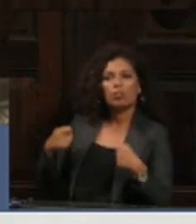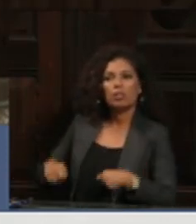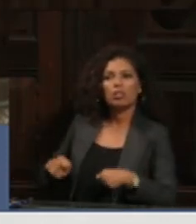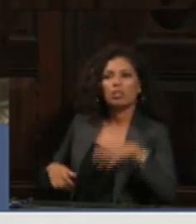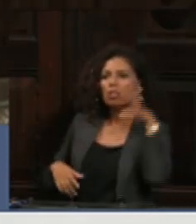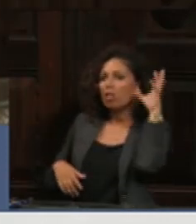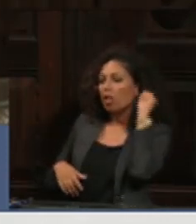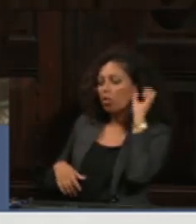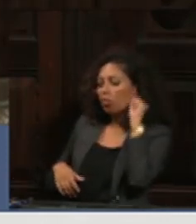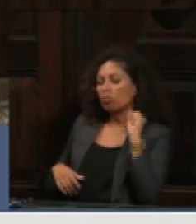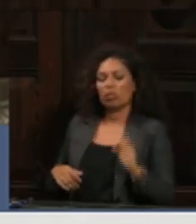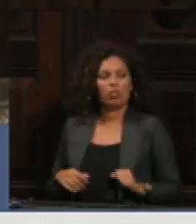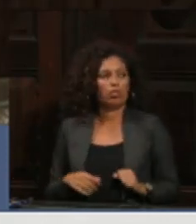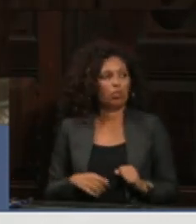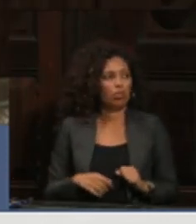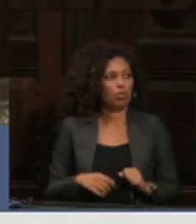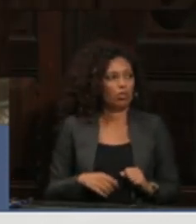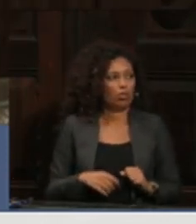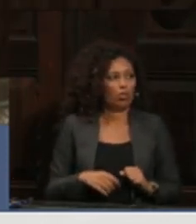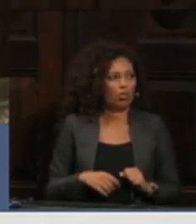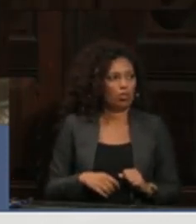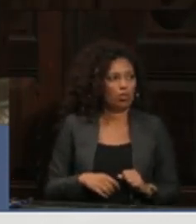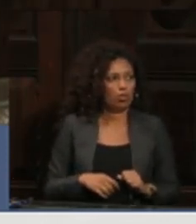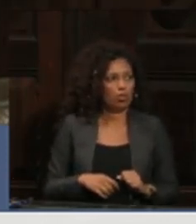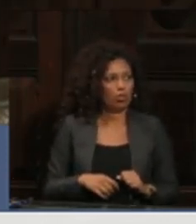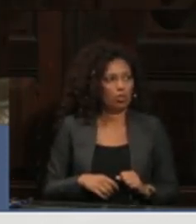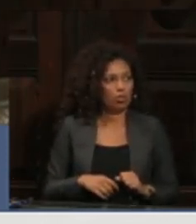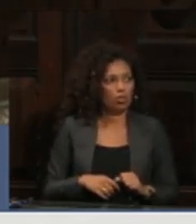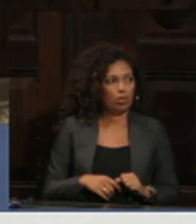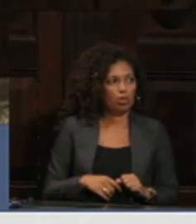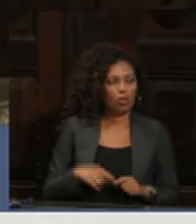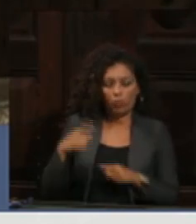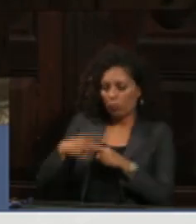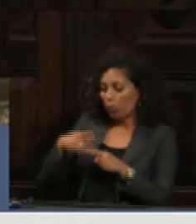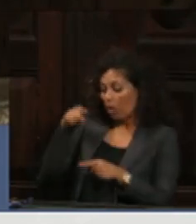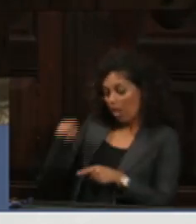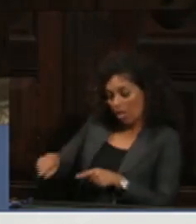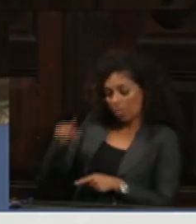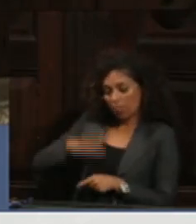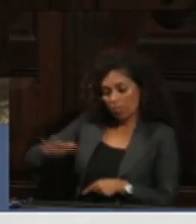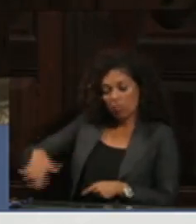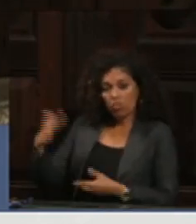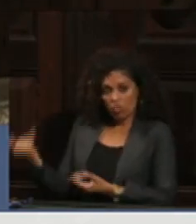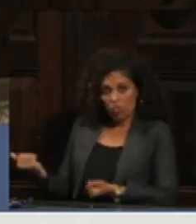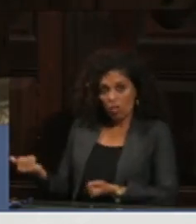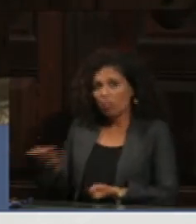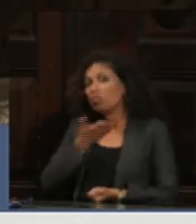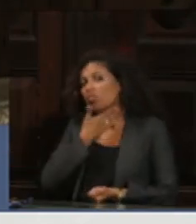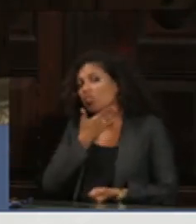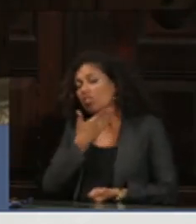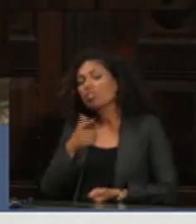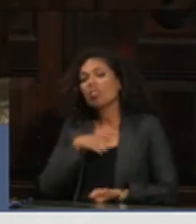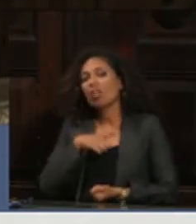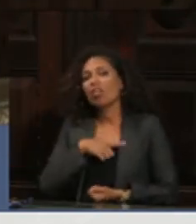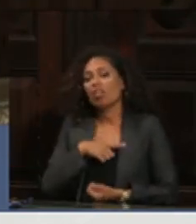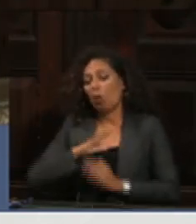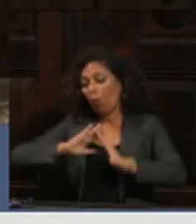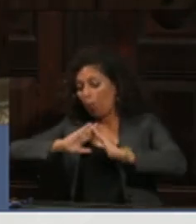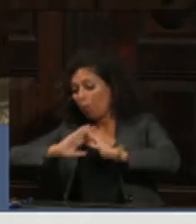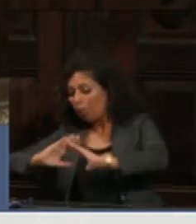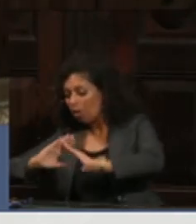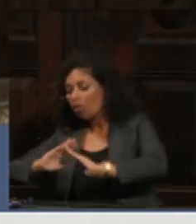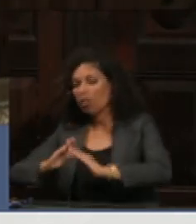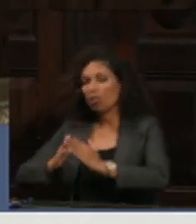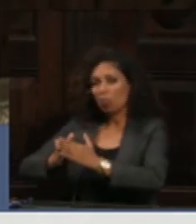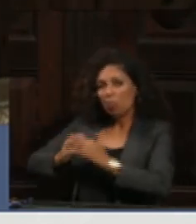ouvida, que clama por ser ouvida, porque essa voz está lá. Essa voz, esse pedido de